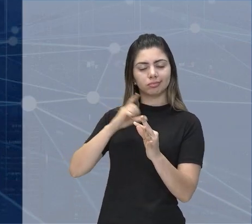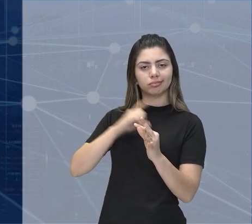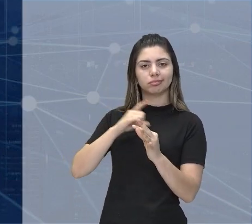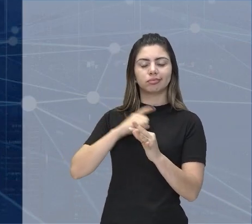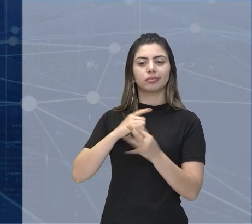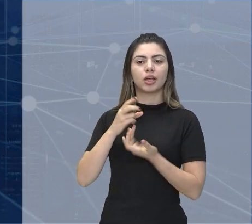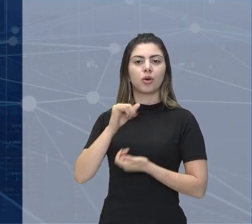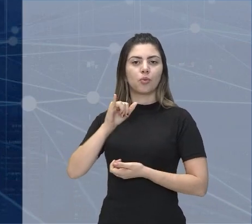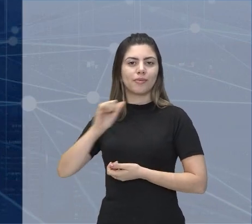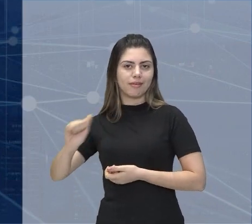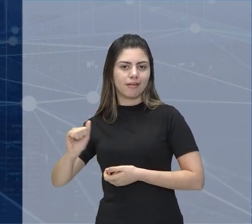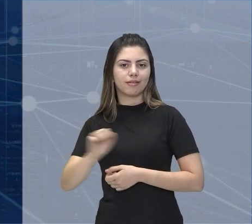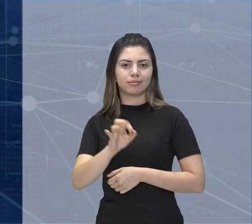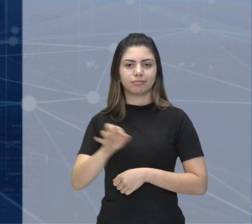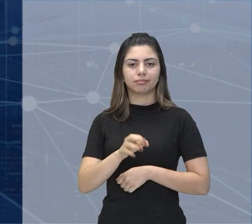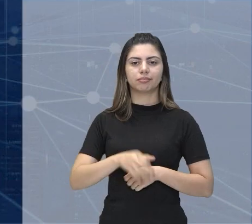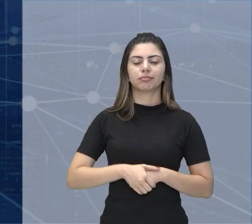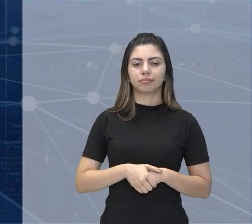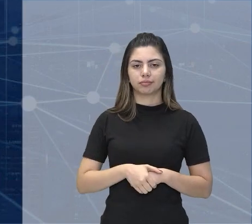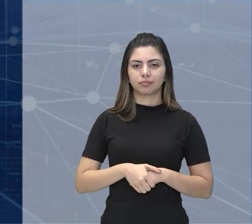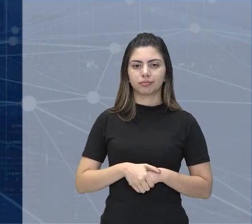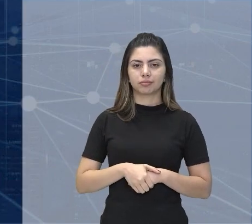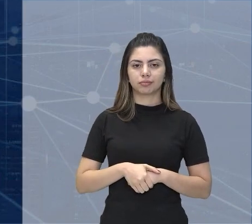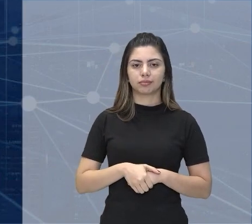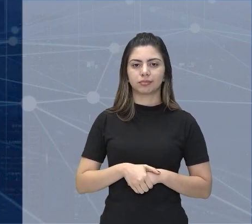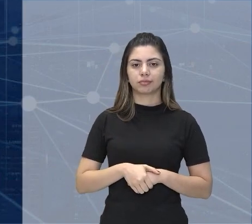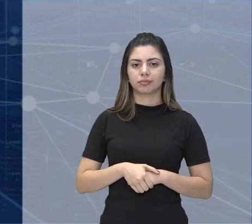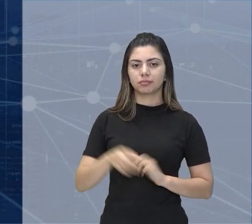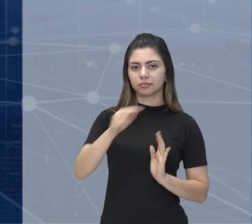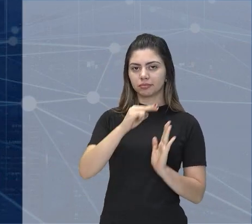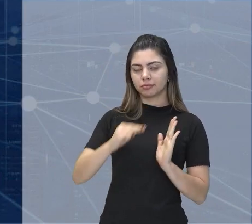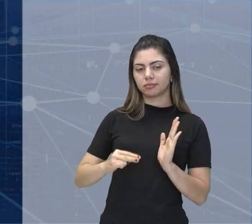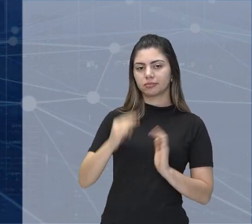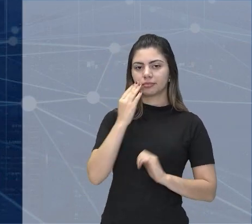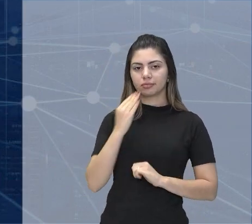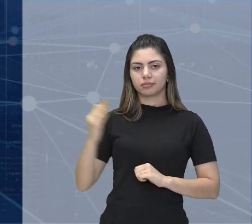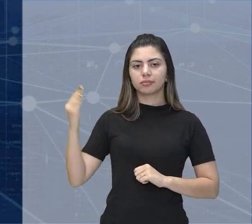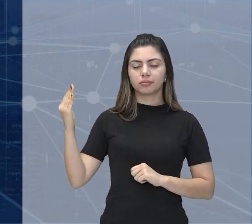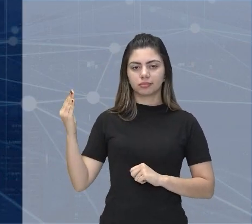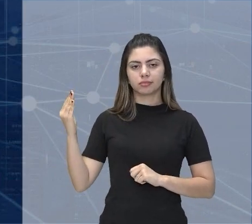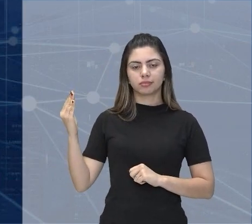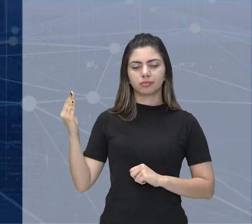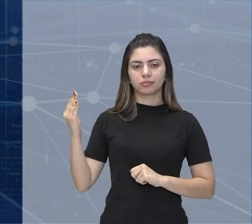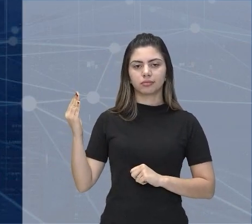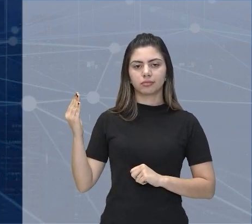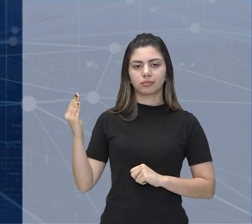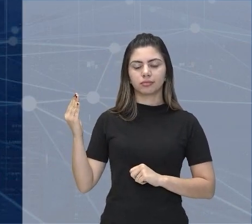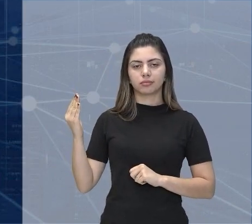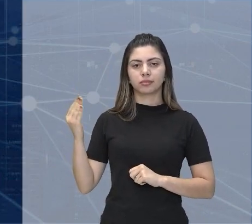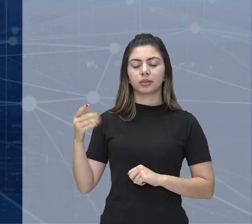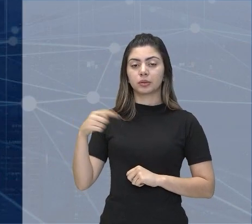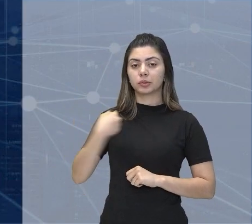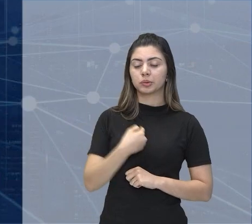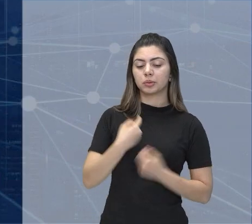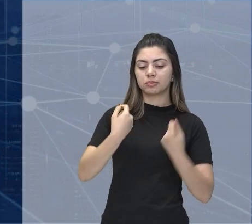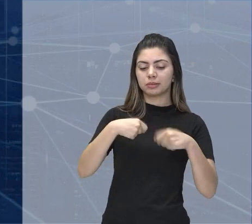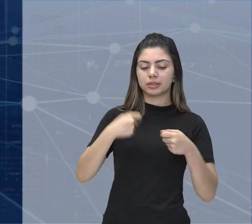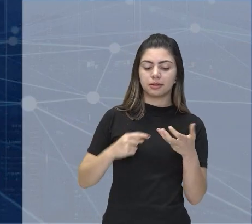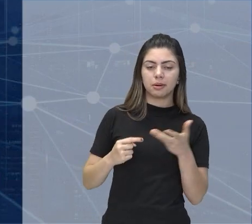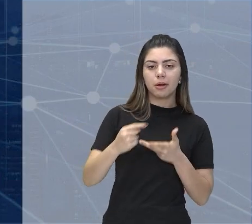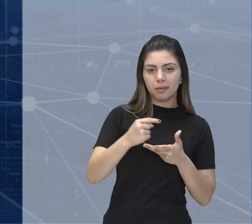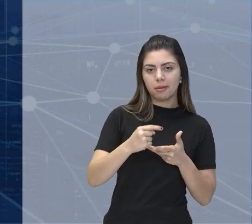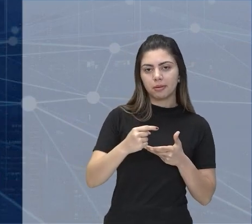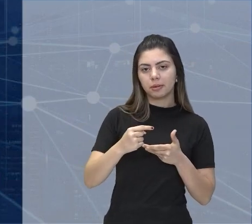artificial que irão antecipar our needs, nossas necessidades, né? Ajustando